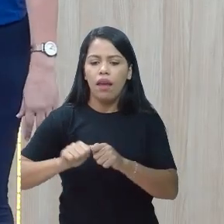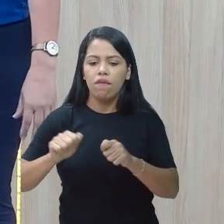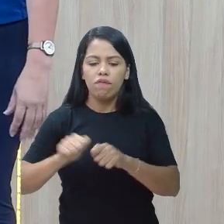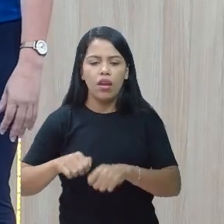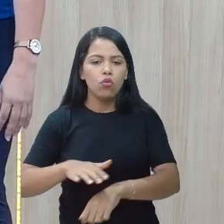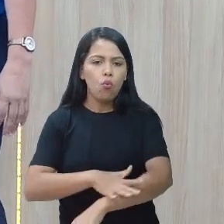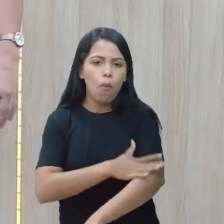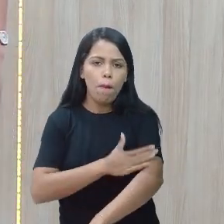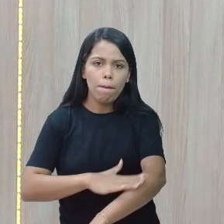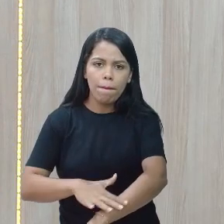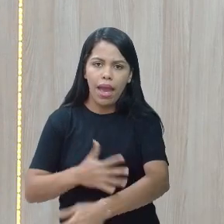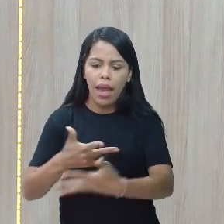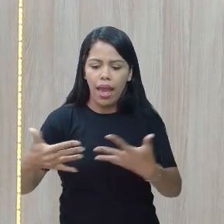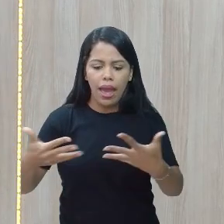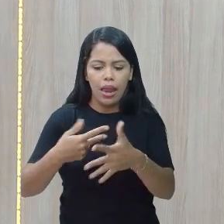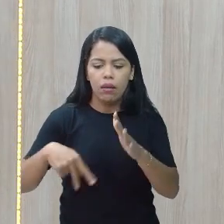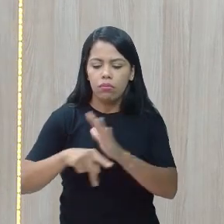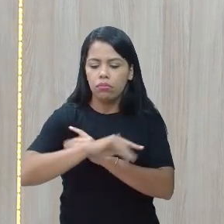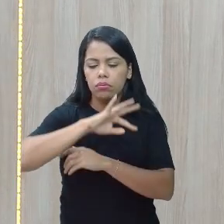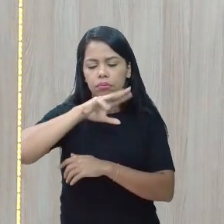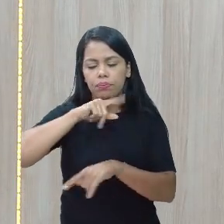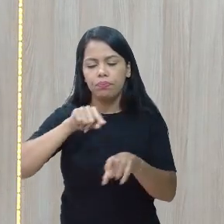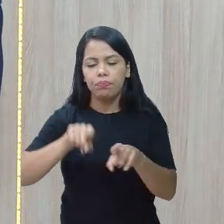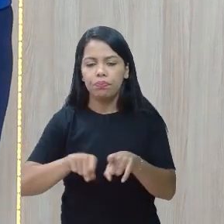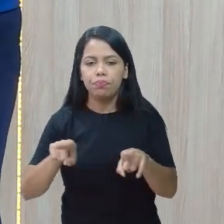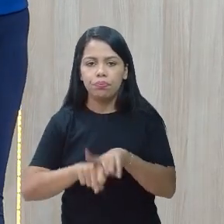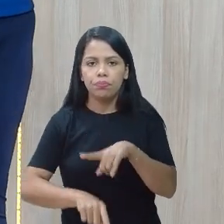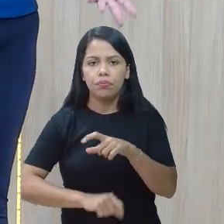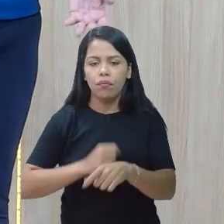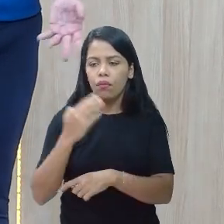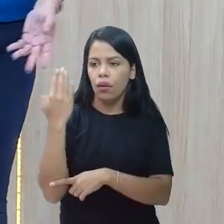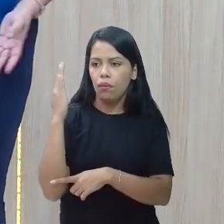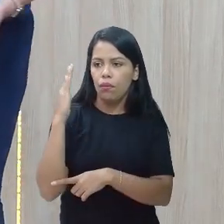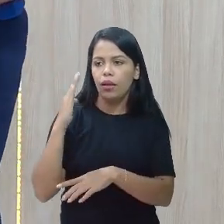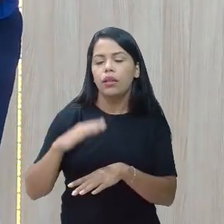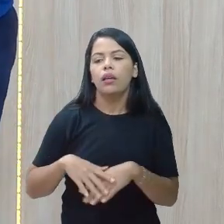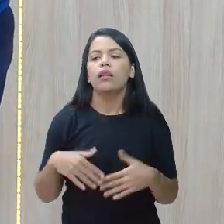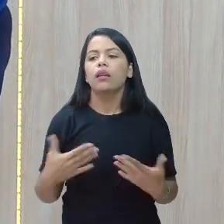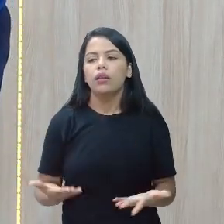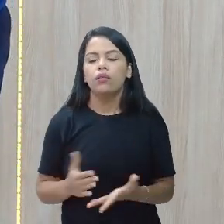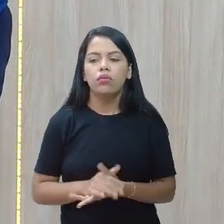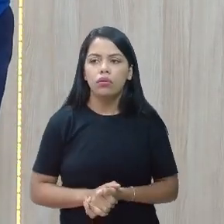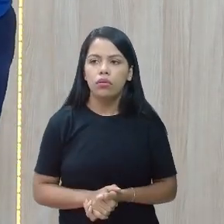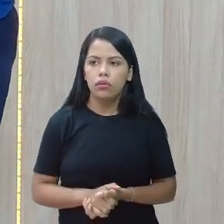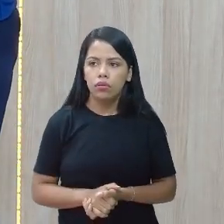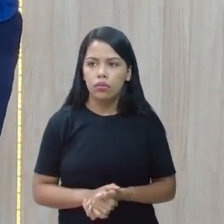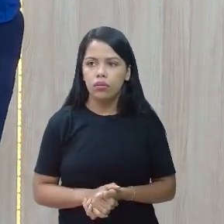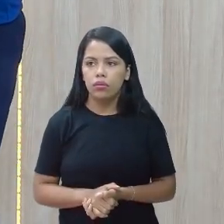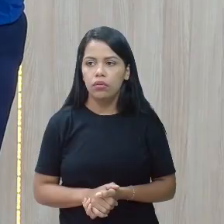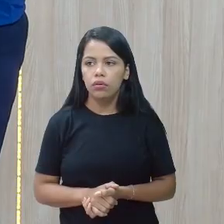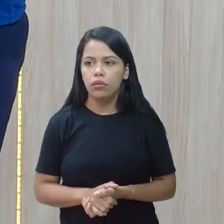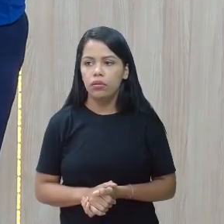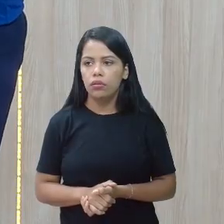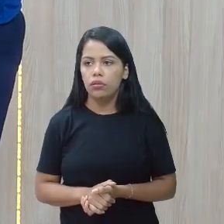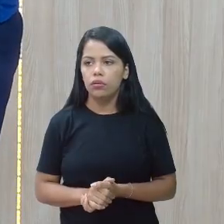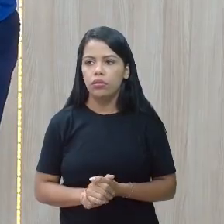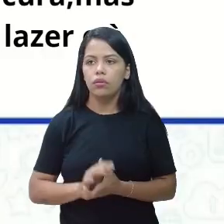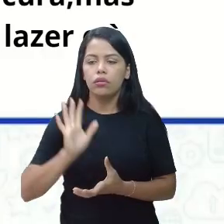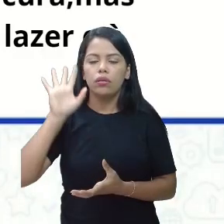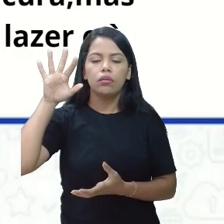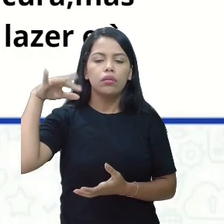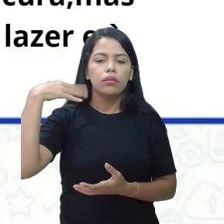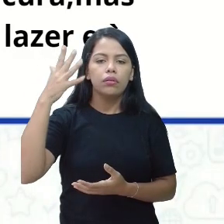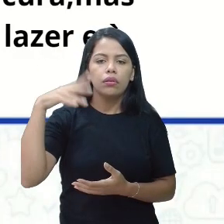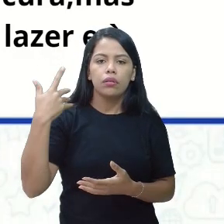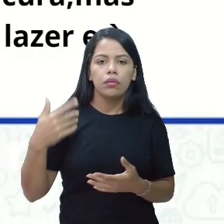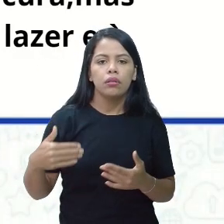as maracás, que acompanham basicamente toda a música que eles fazem. Então, é uma música